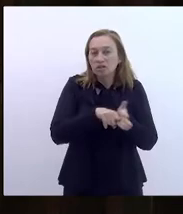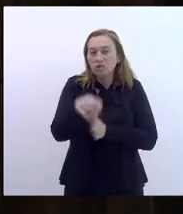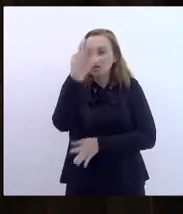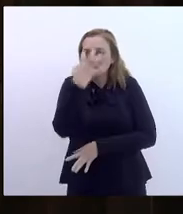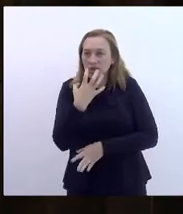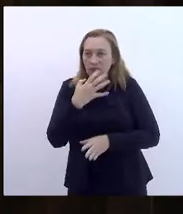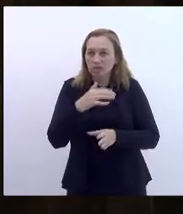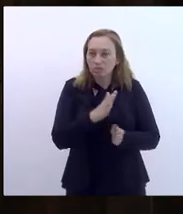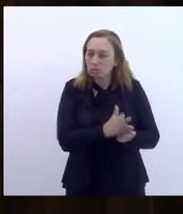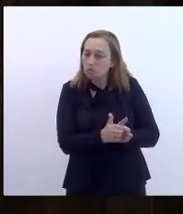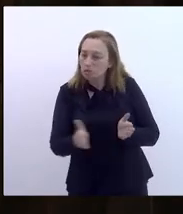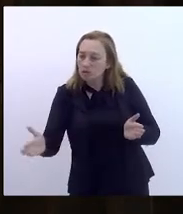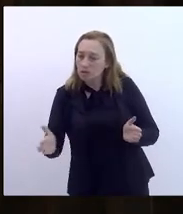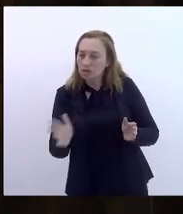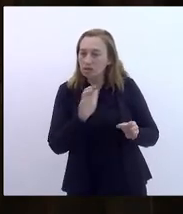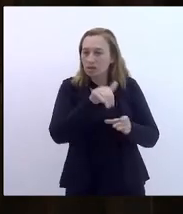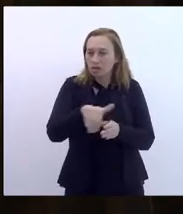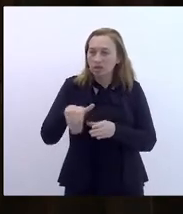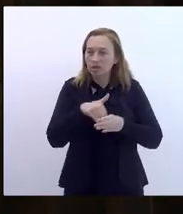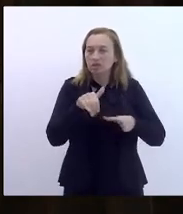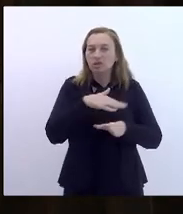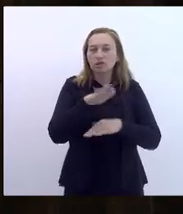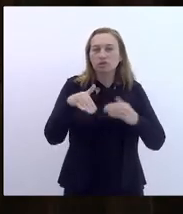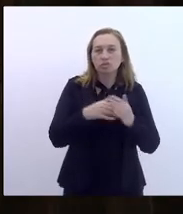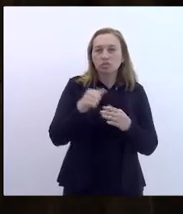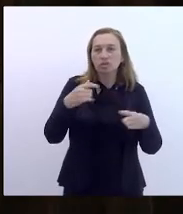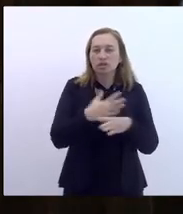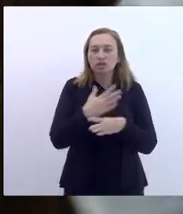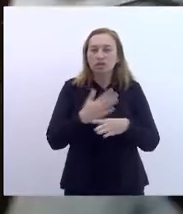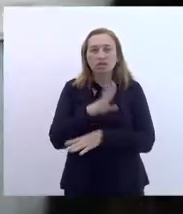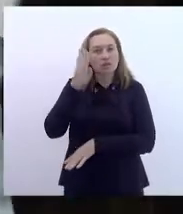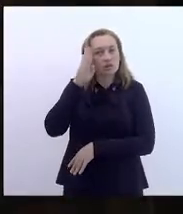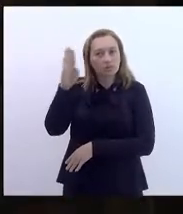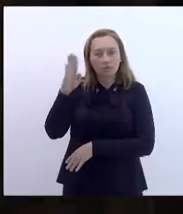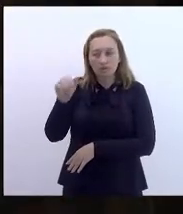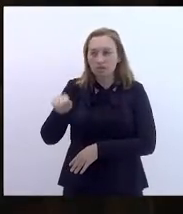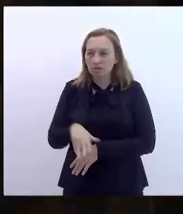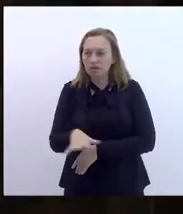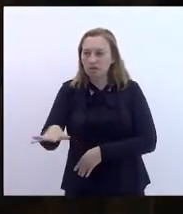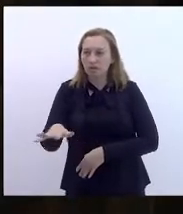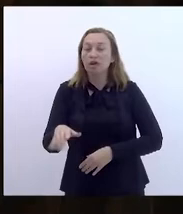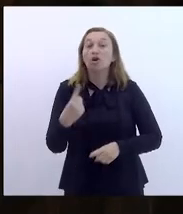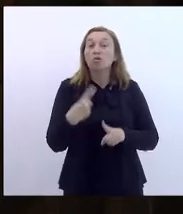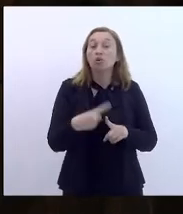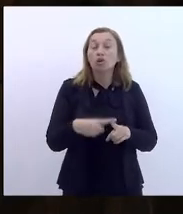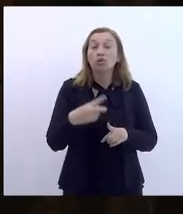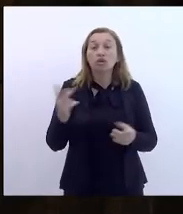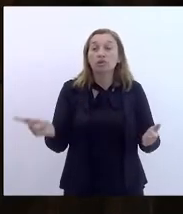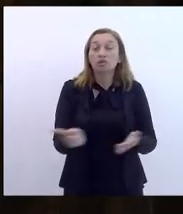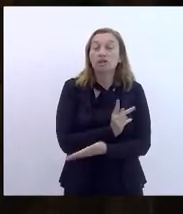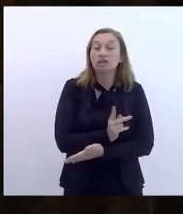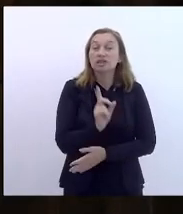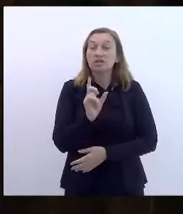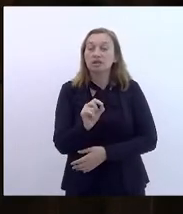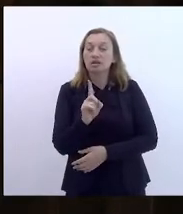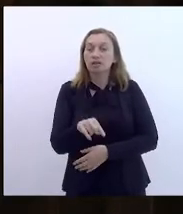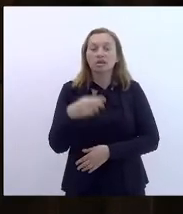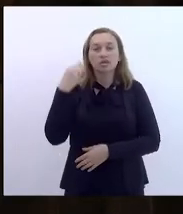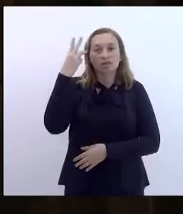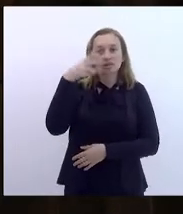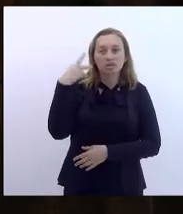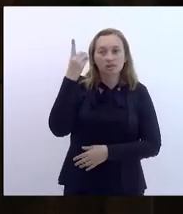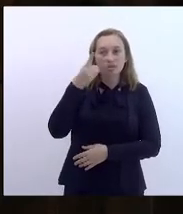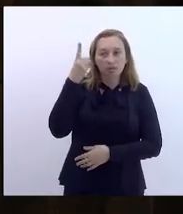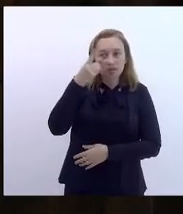cega do processo eleitoral na cidade como todo e especialmente nas áreas de favela porque o que tá acontecendo isso a deputado a